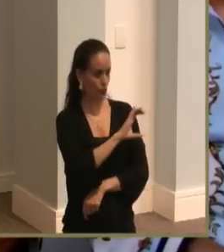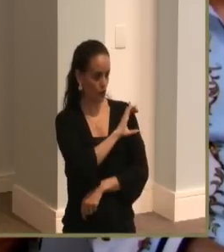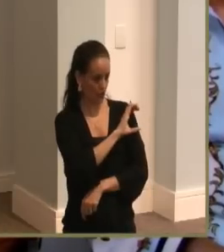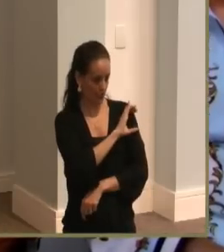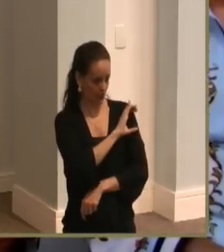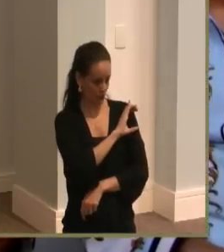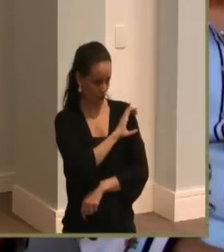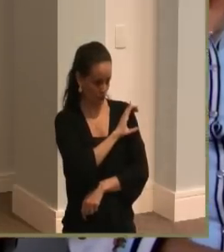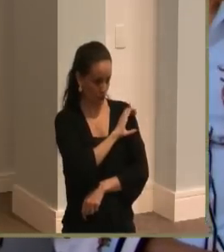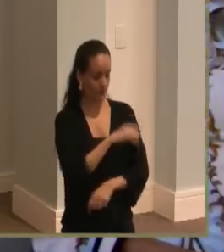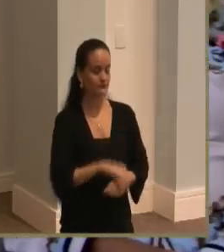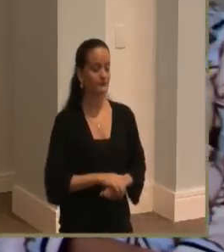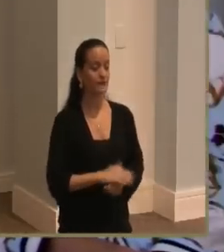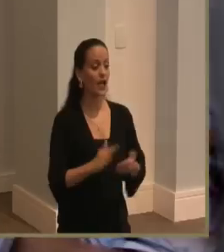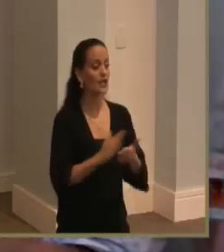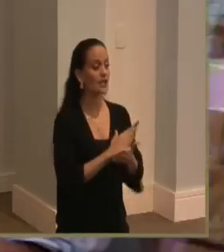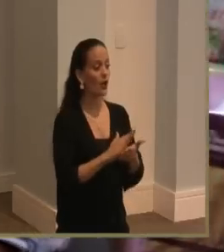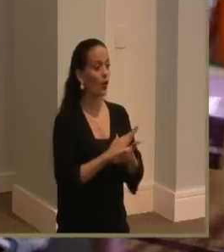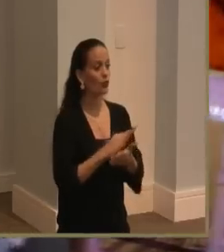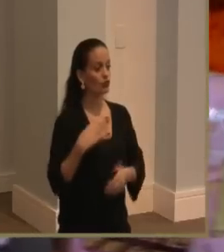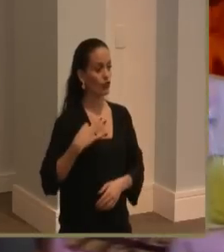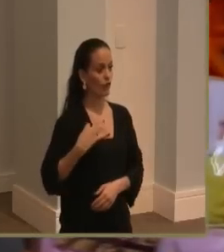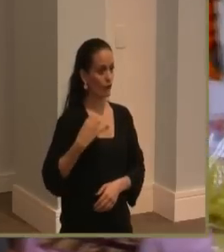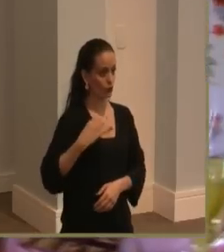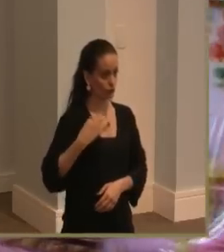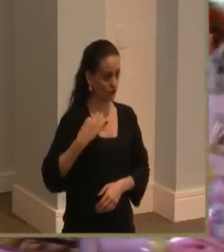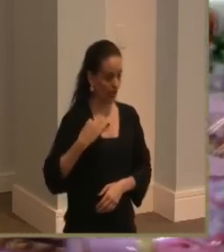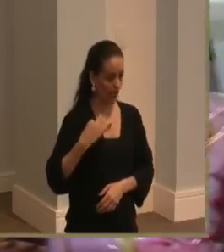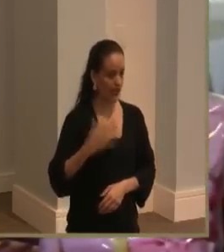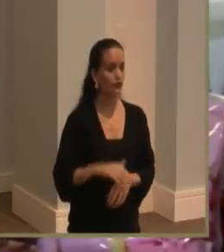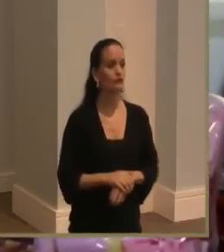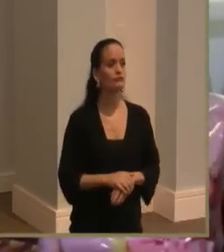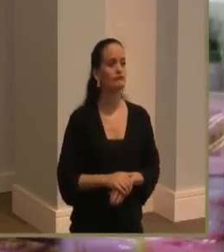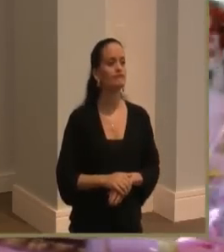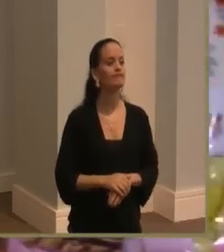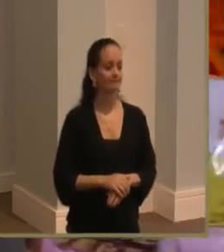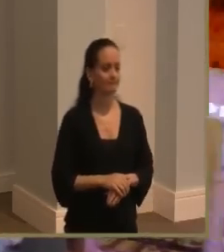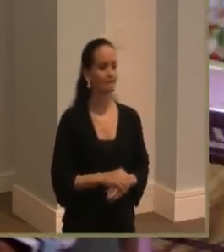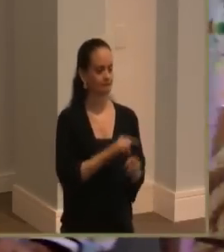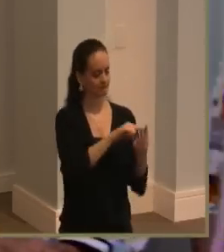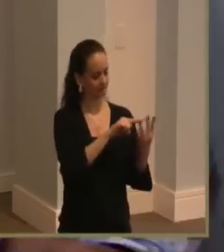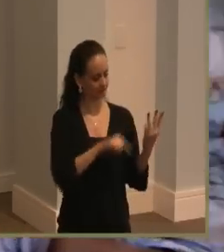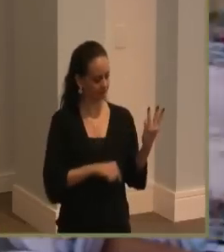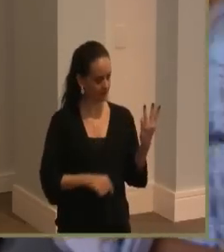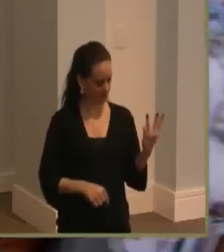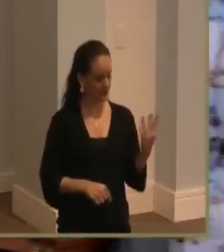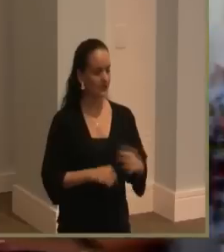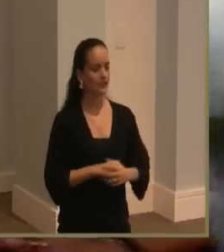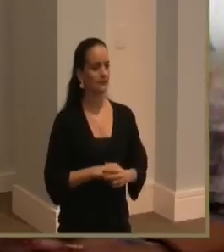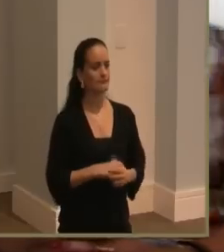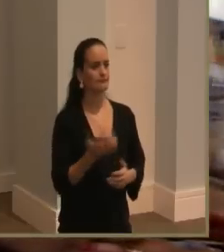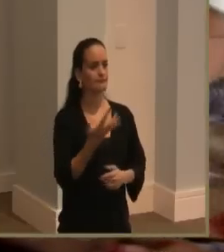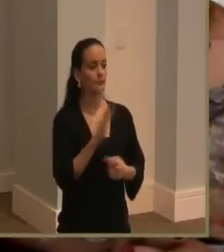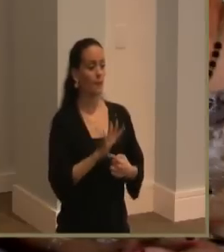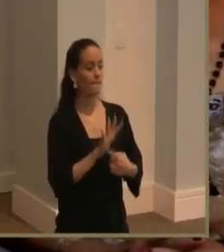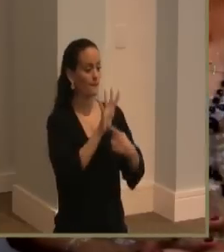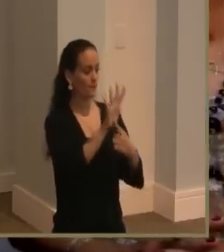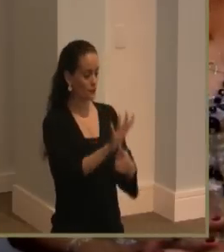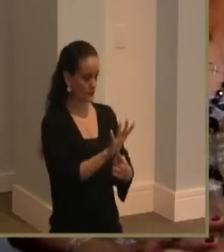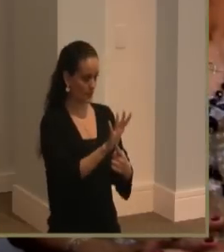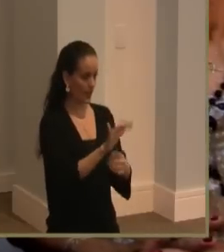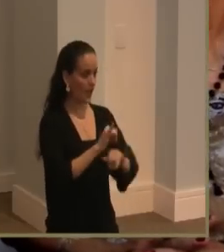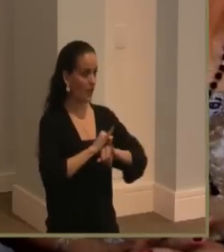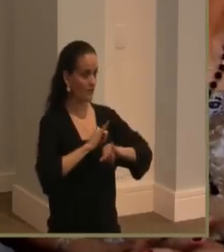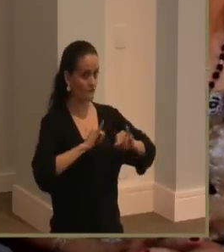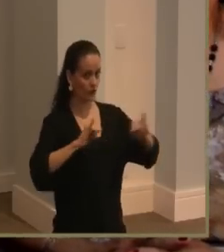Joselita, e alguns voluntários, nossa irmã Constância, nossa irmã Wanda e o nosso irmão Gonzaga. Nós queremos passar algumas informações sobre